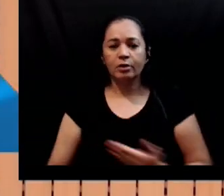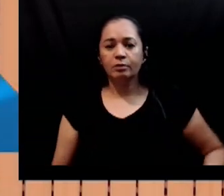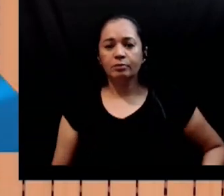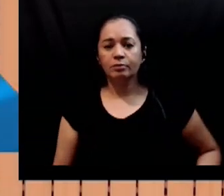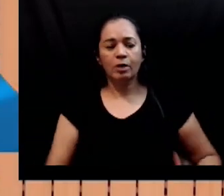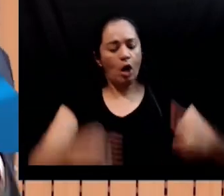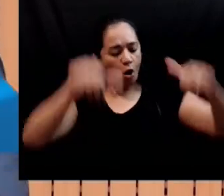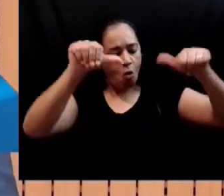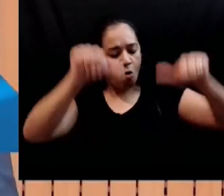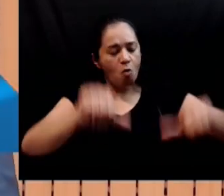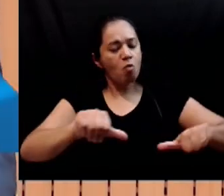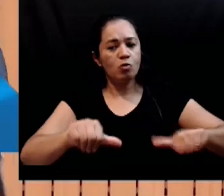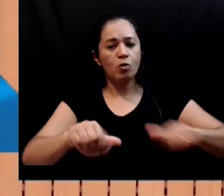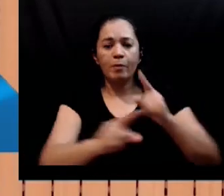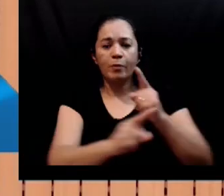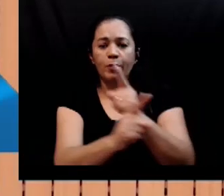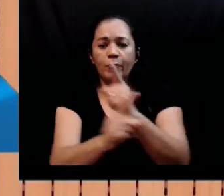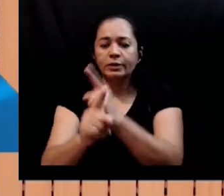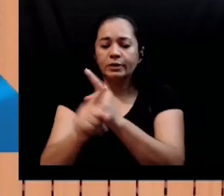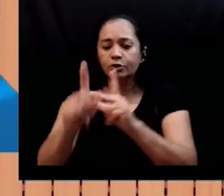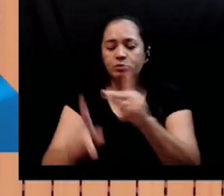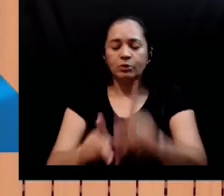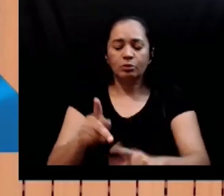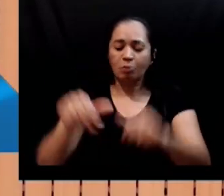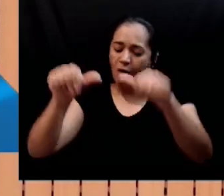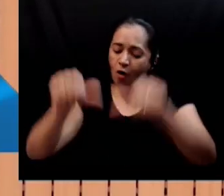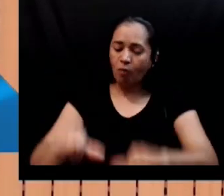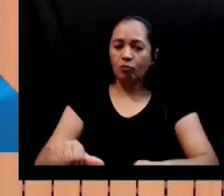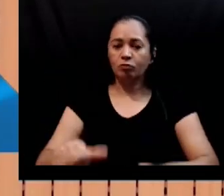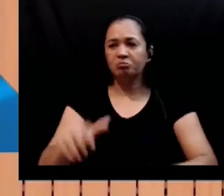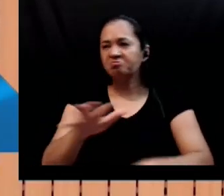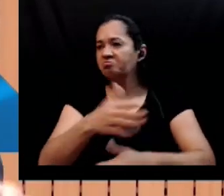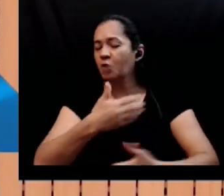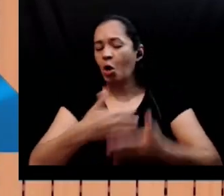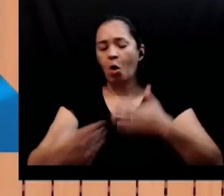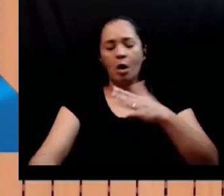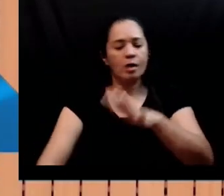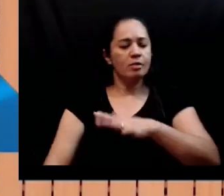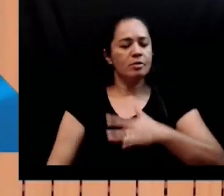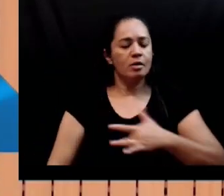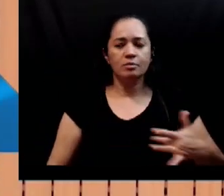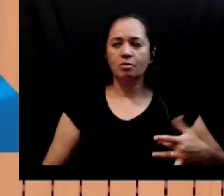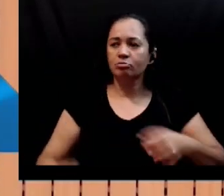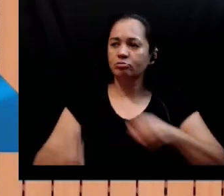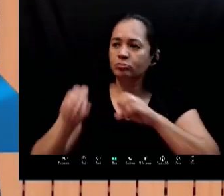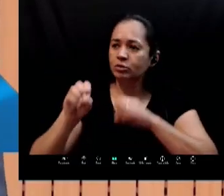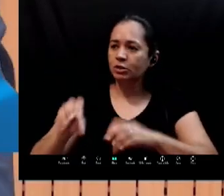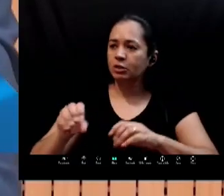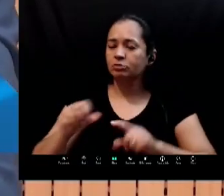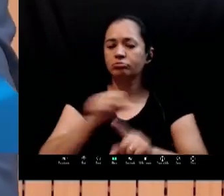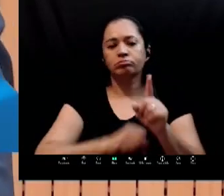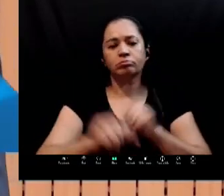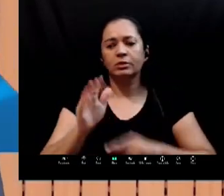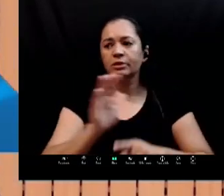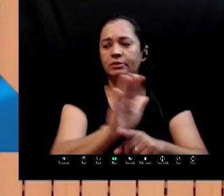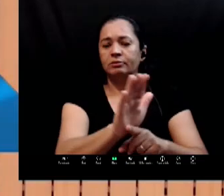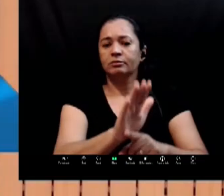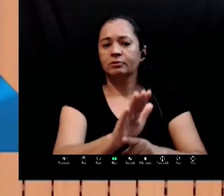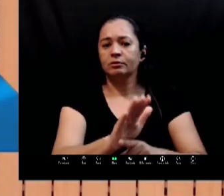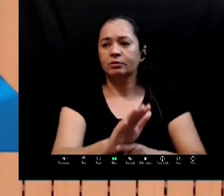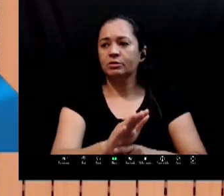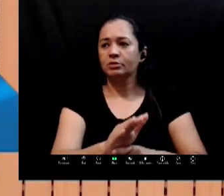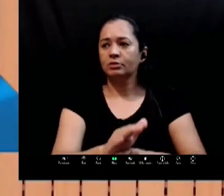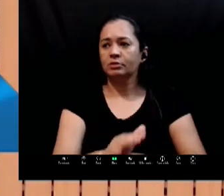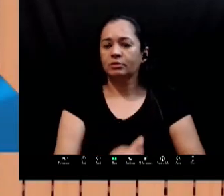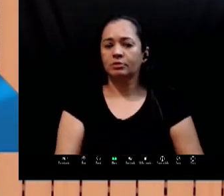o atendimento da população, seja na saúde, seja na educação, seja na assistência, seja, inclusive, até no setor